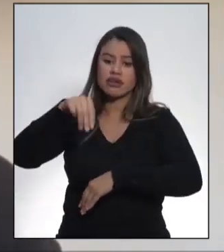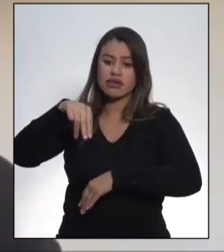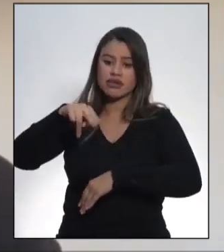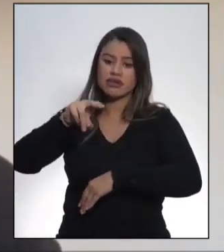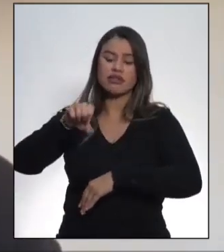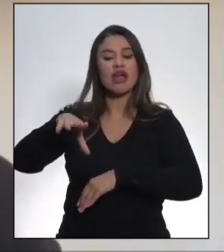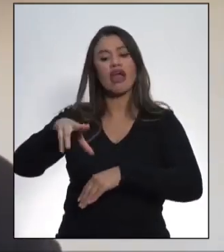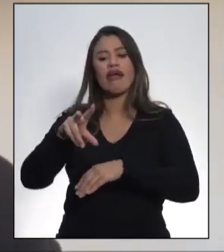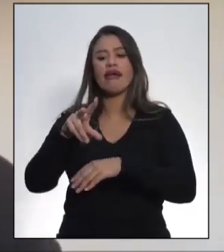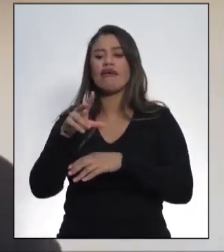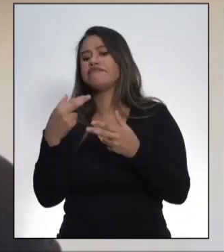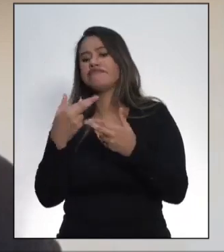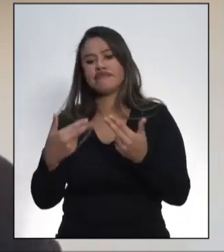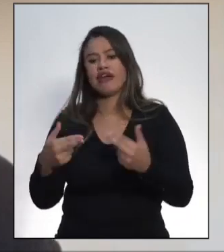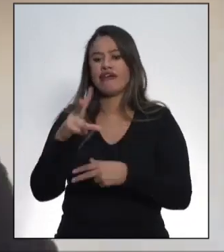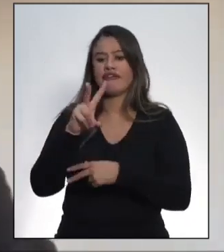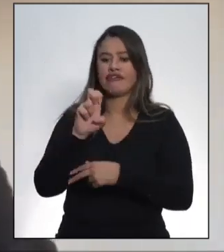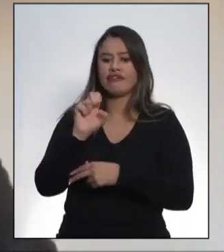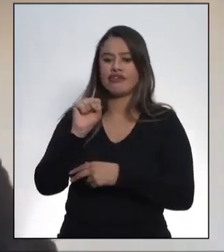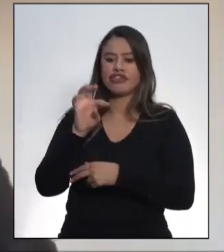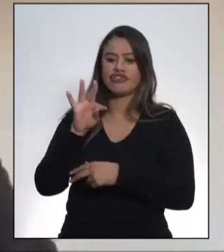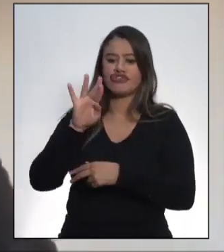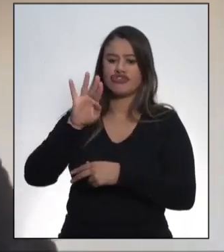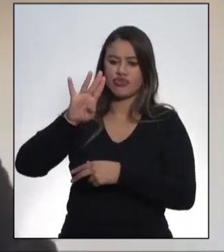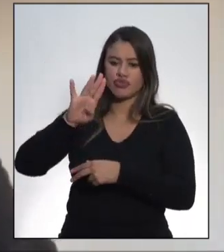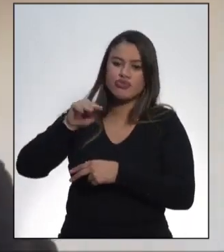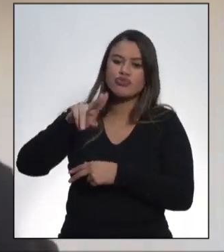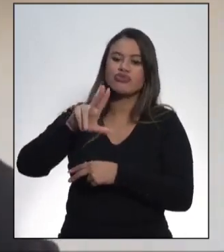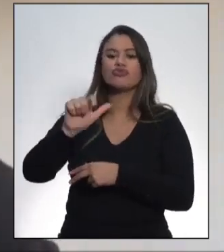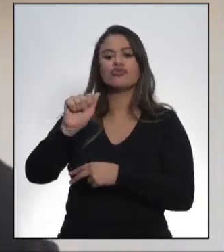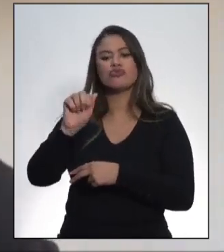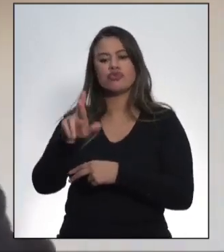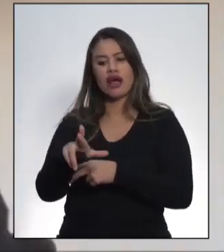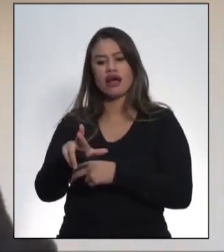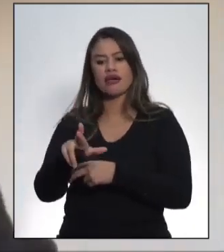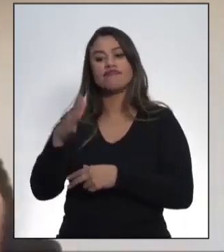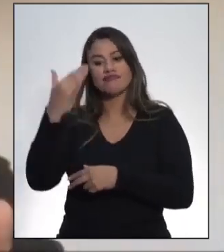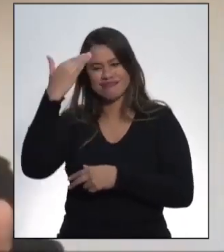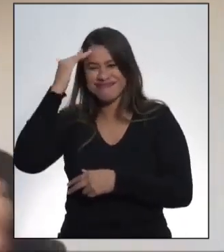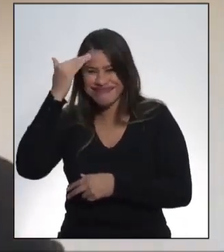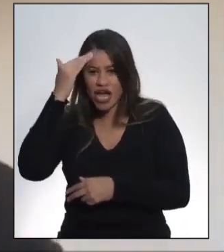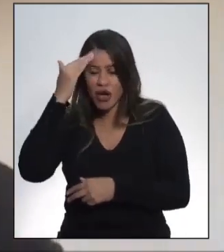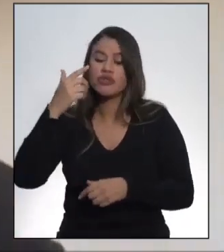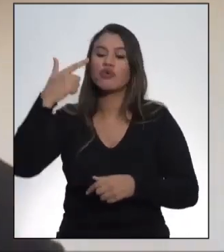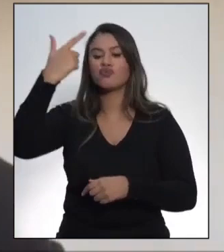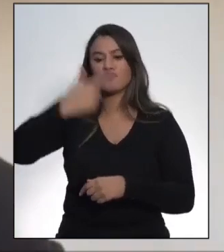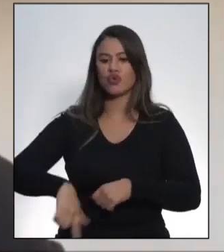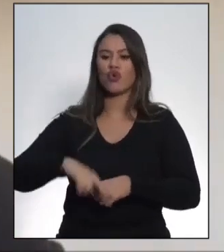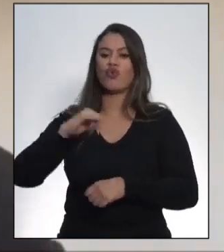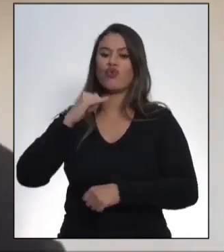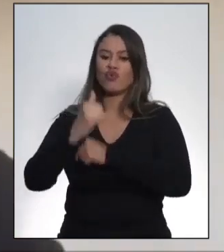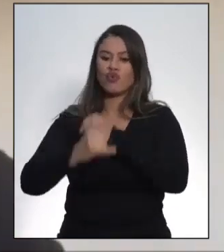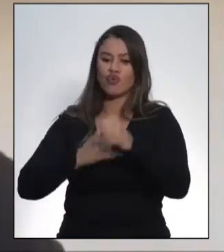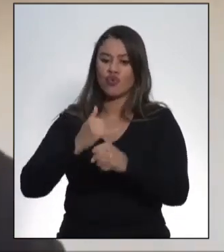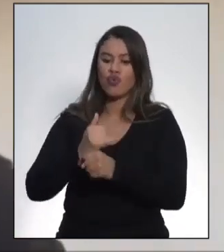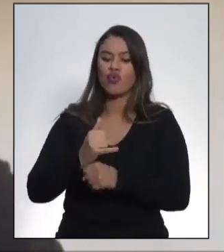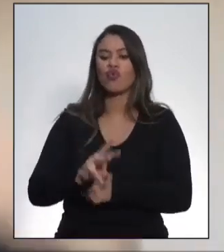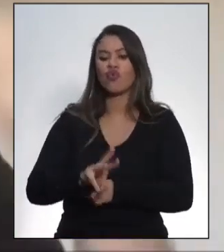Um site digital, online, de videoaulas, ao vivo e